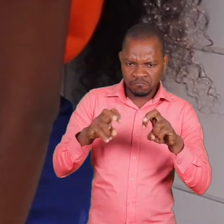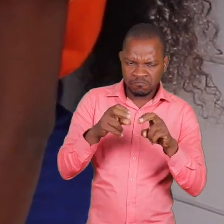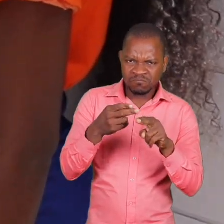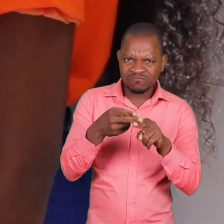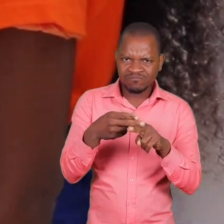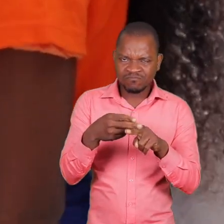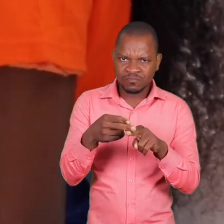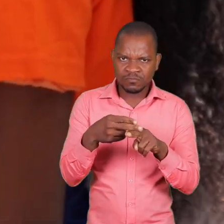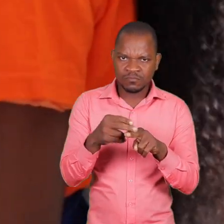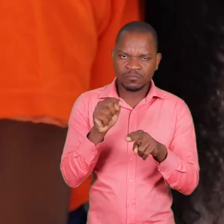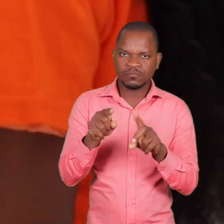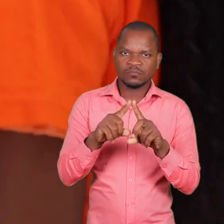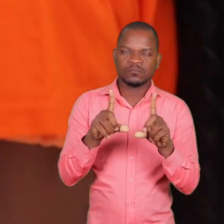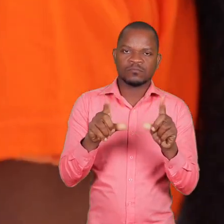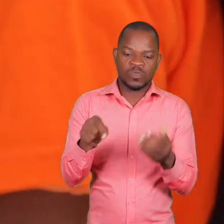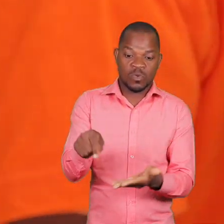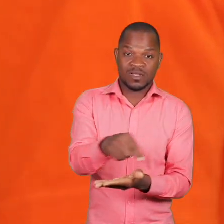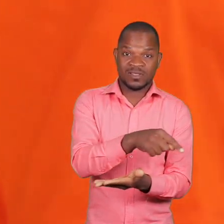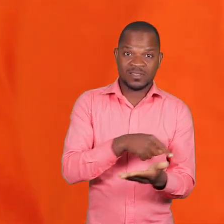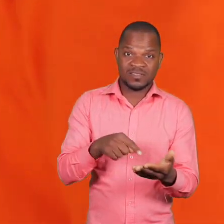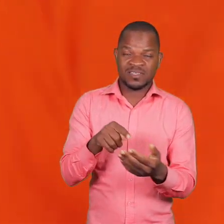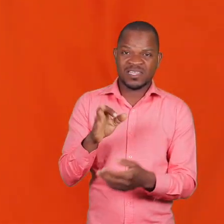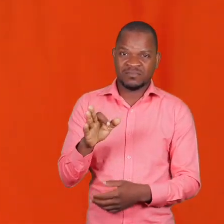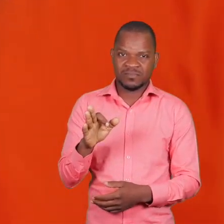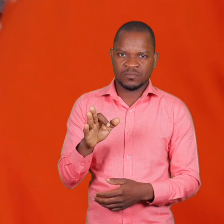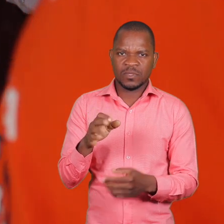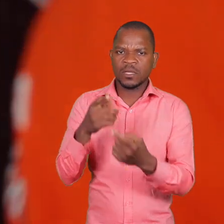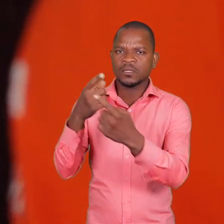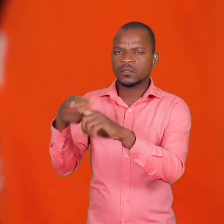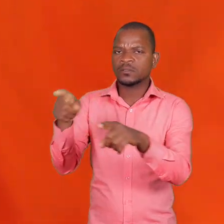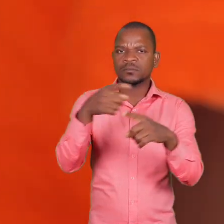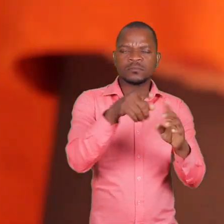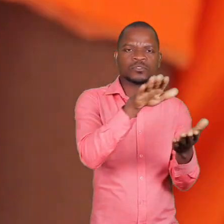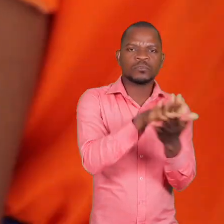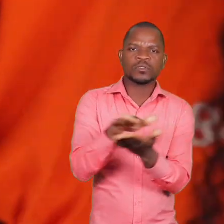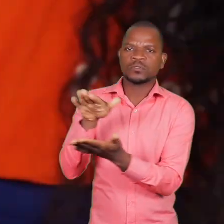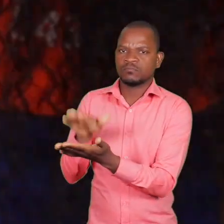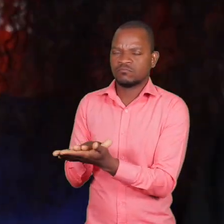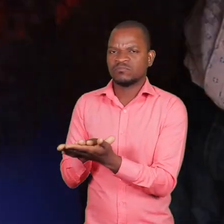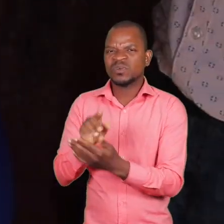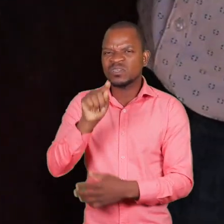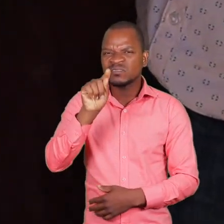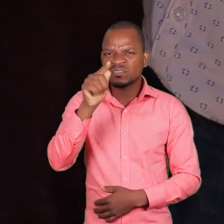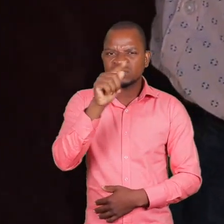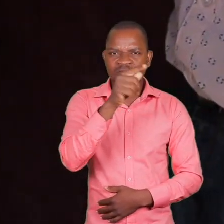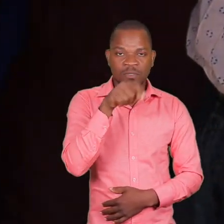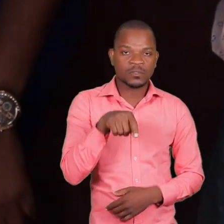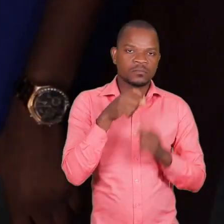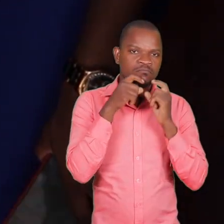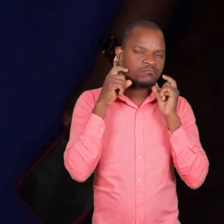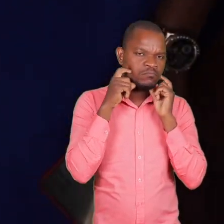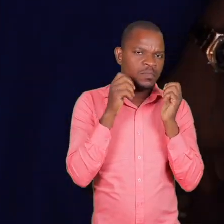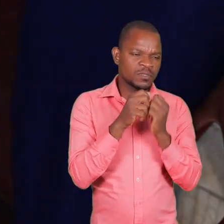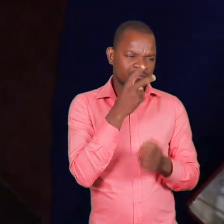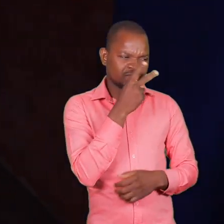testar esta solução da Pia em vários cantos rurais daqui de Moçambique e viram